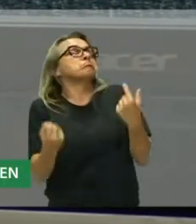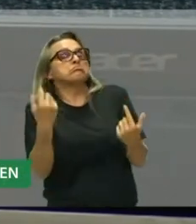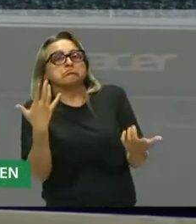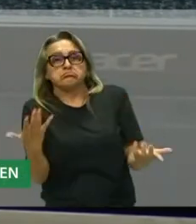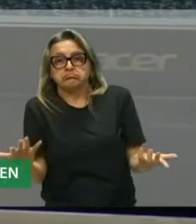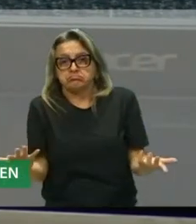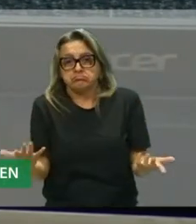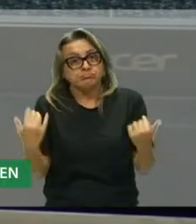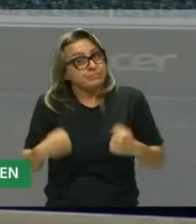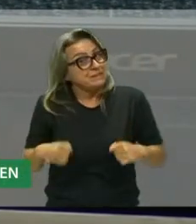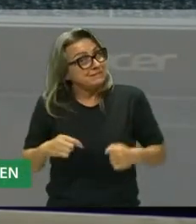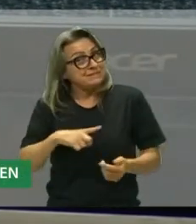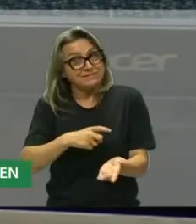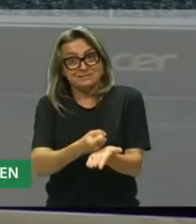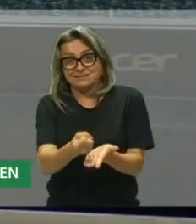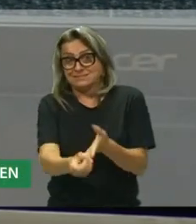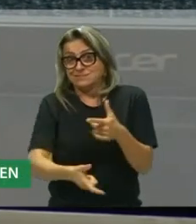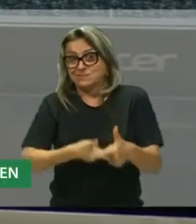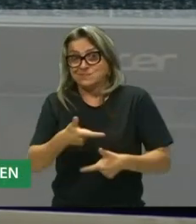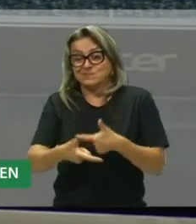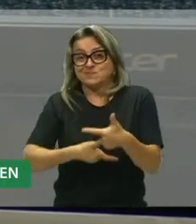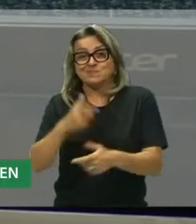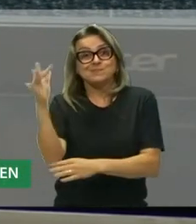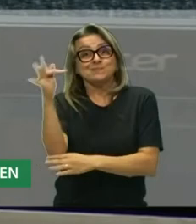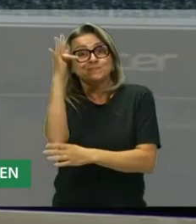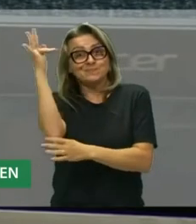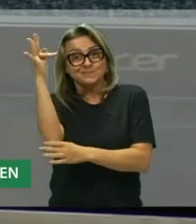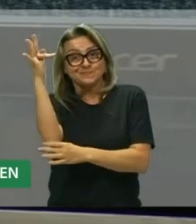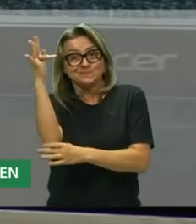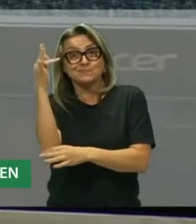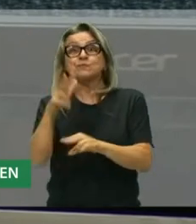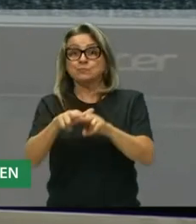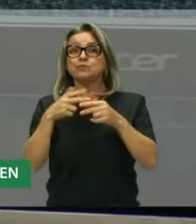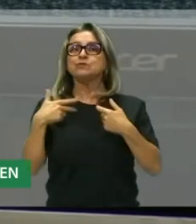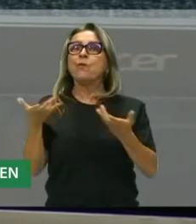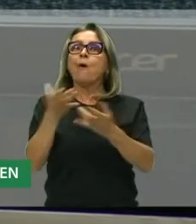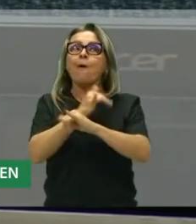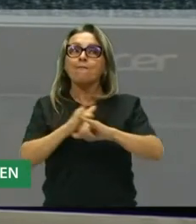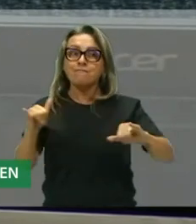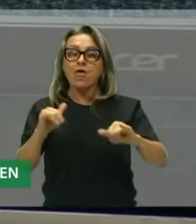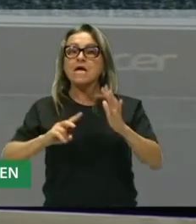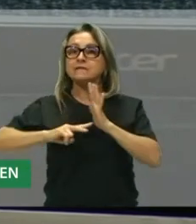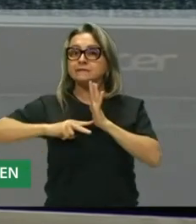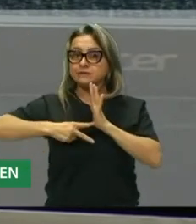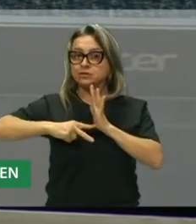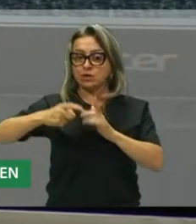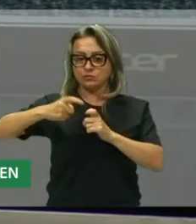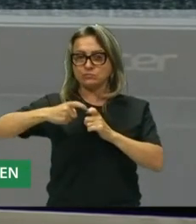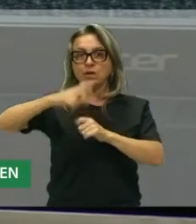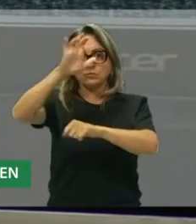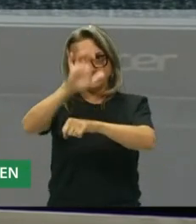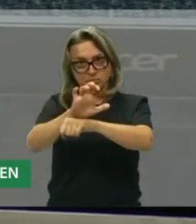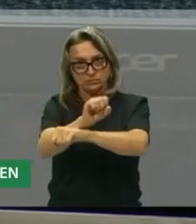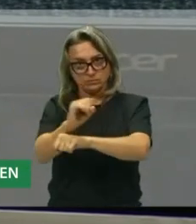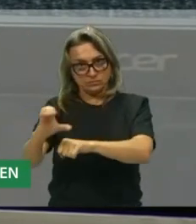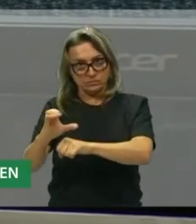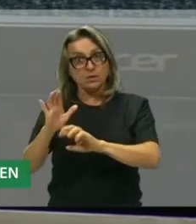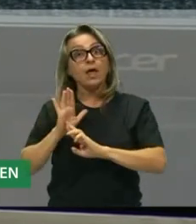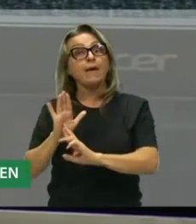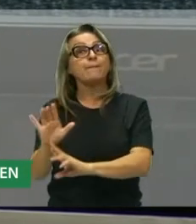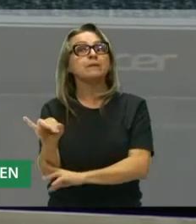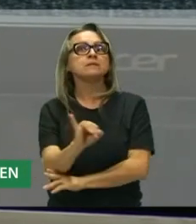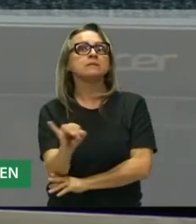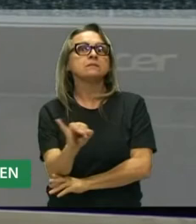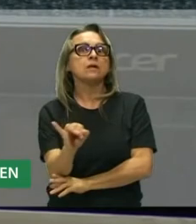poder conversar. Então, eu quero dizer para a senhora que o Sindicato dos Médicos do Estado de Santa Catarina, com representação em Itajaí,